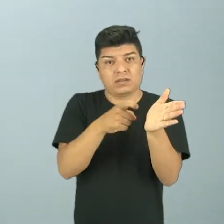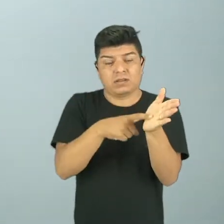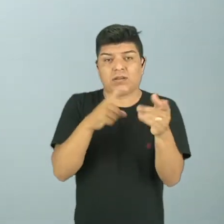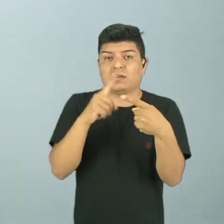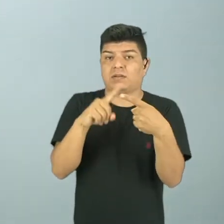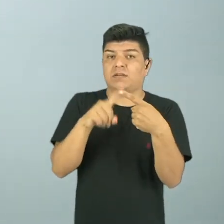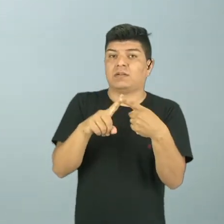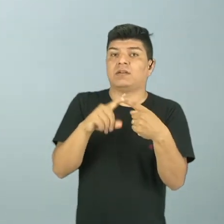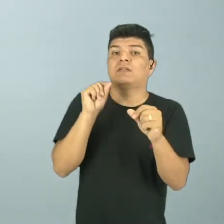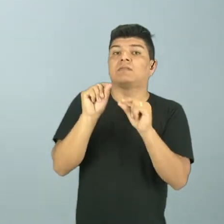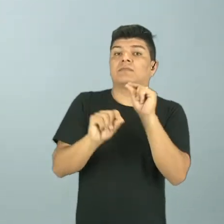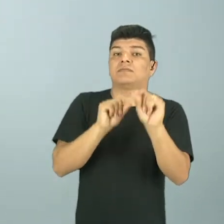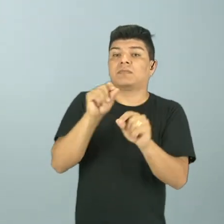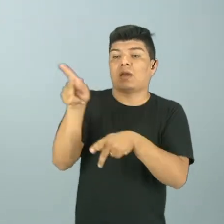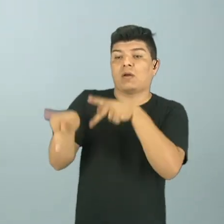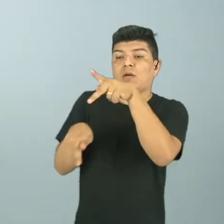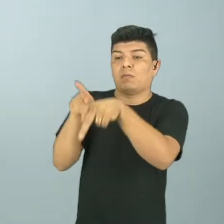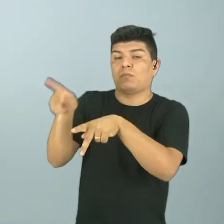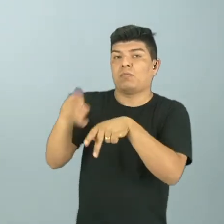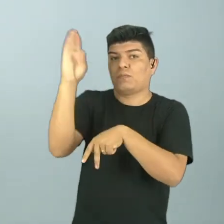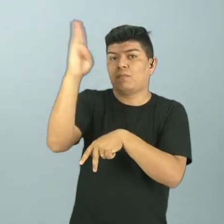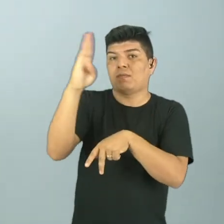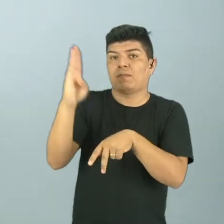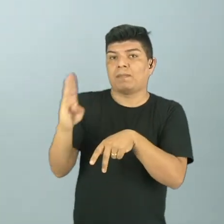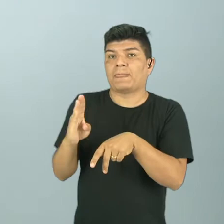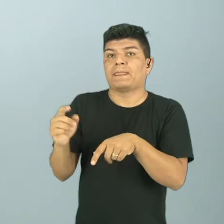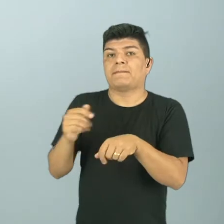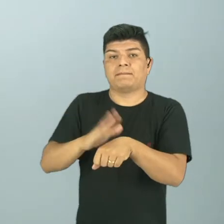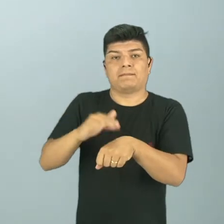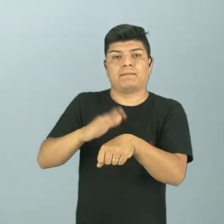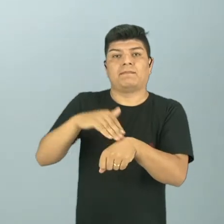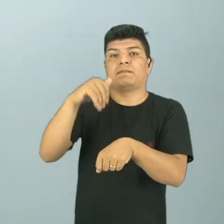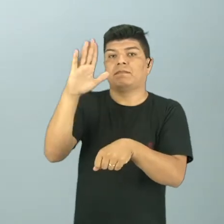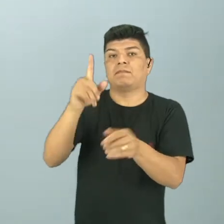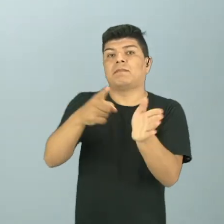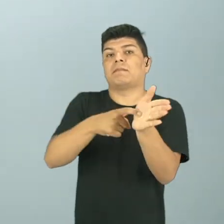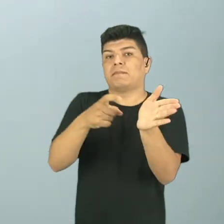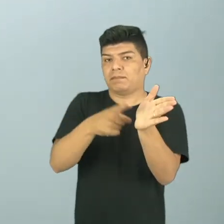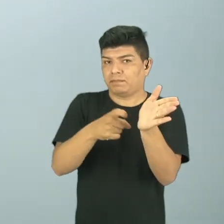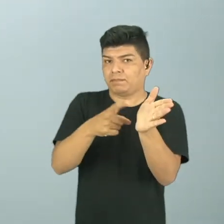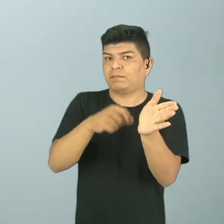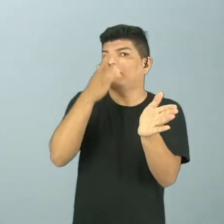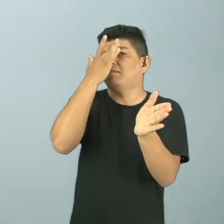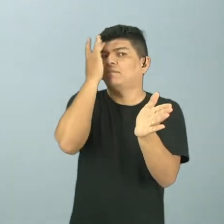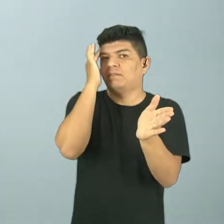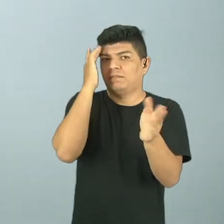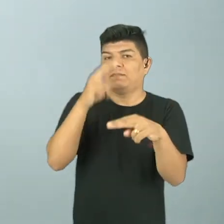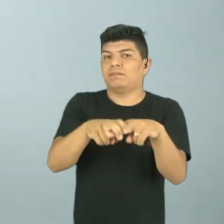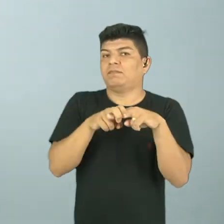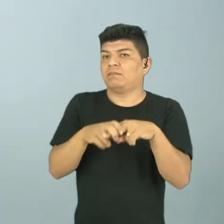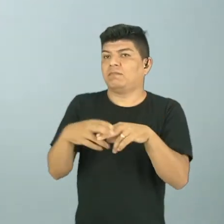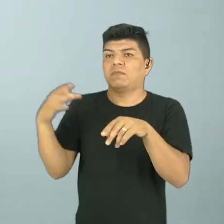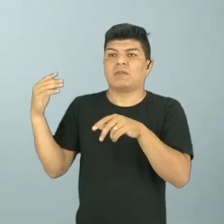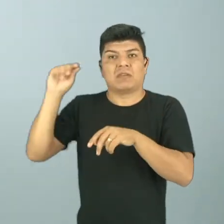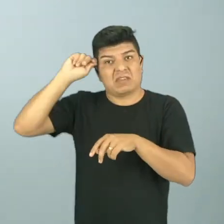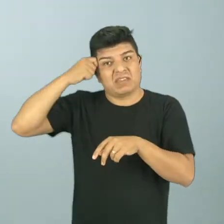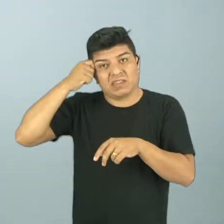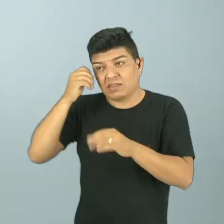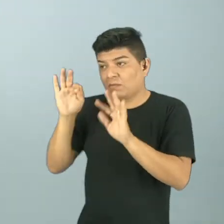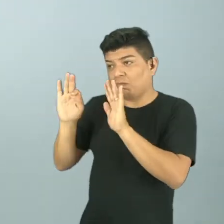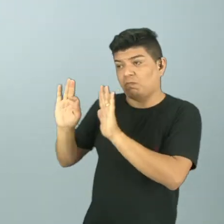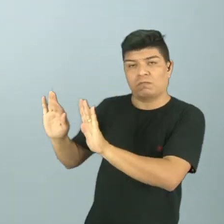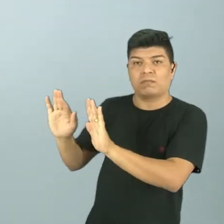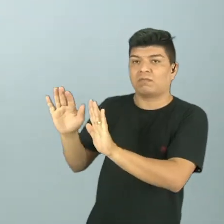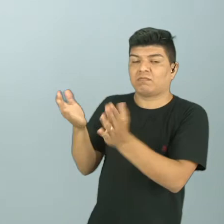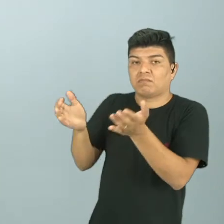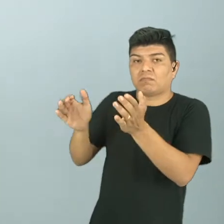queriam que a população brasileira passasse a ser majoritariamente branca, ou seja, a gente não traz mais negros, a gente não incentiva a